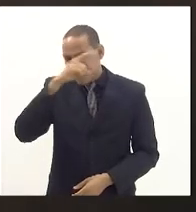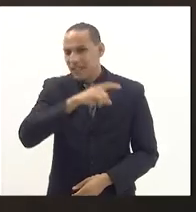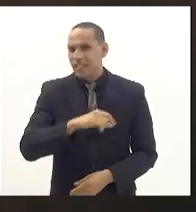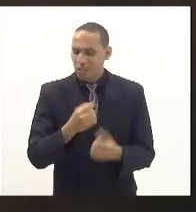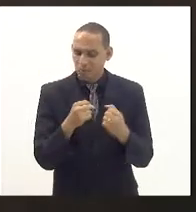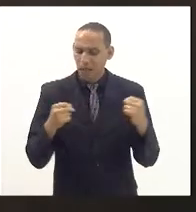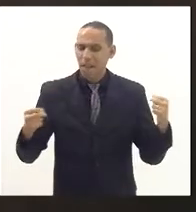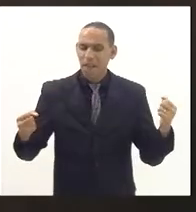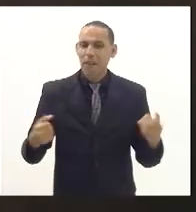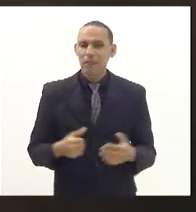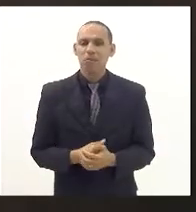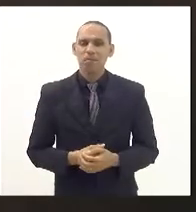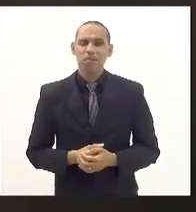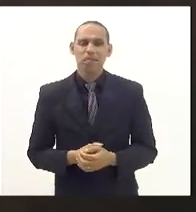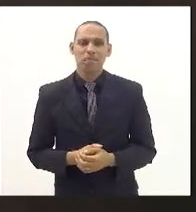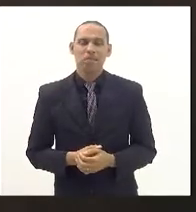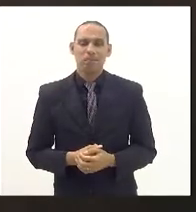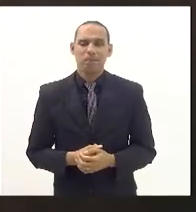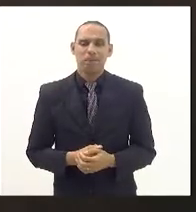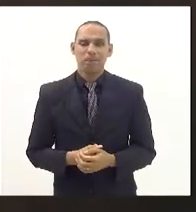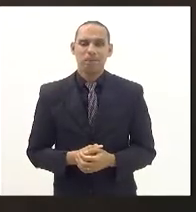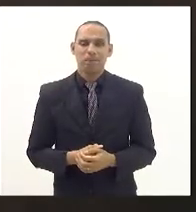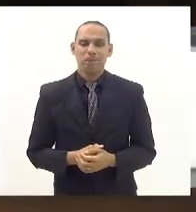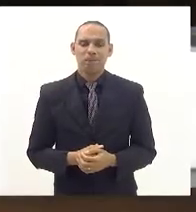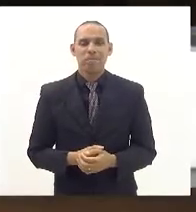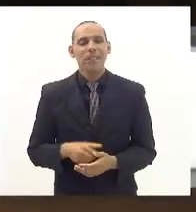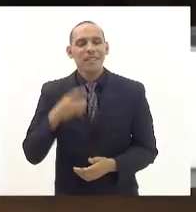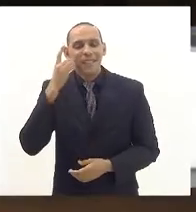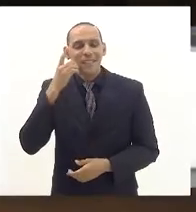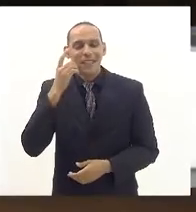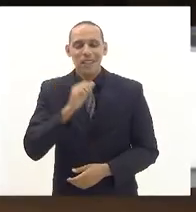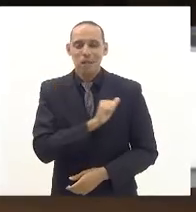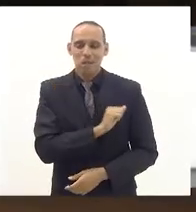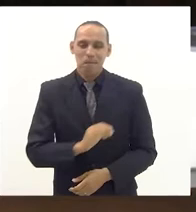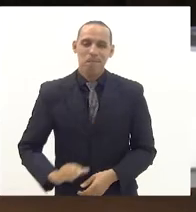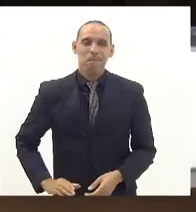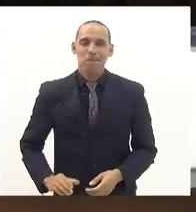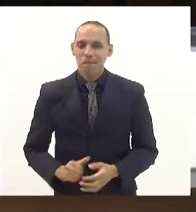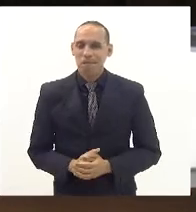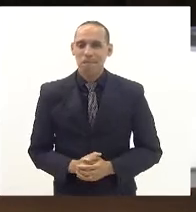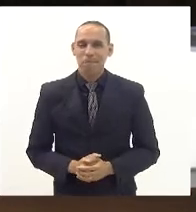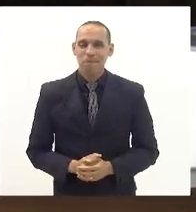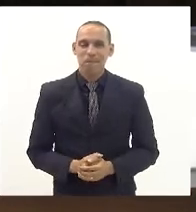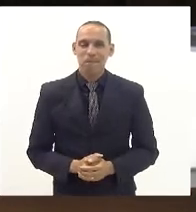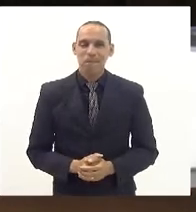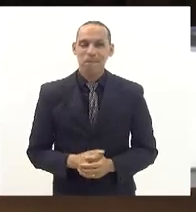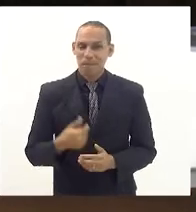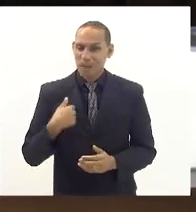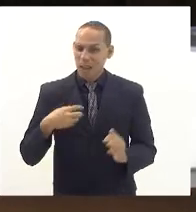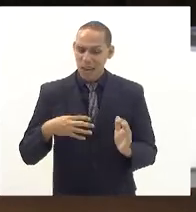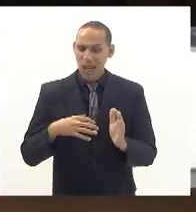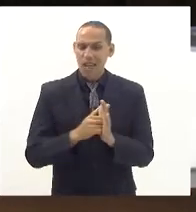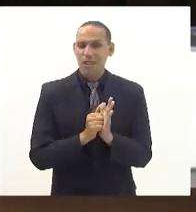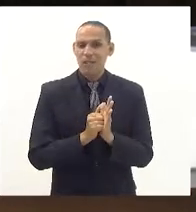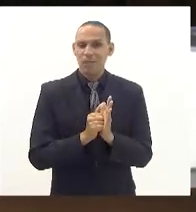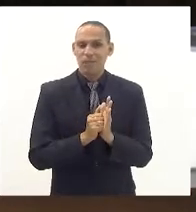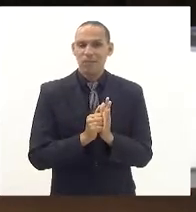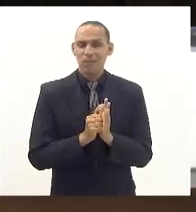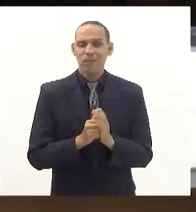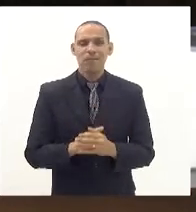desafiador é deputado André Ceciliano eu queria registrar aqui